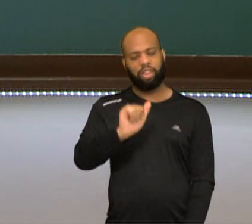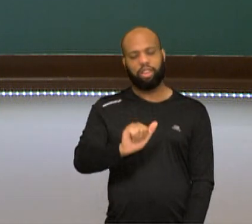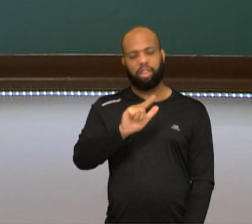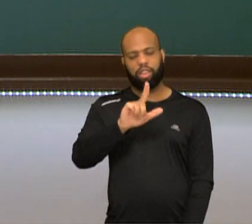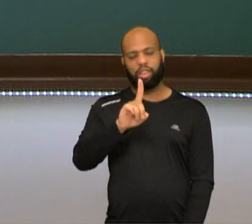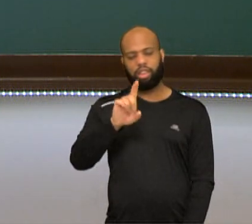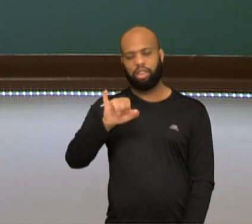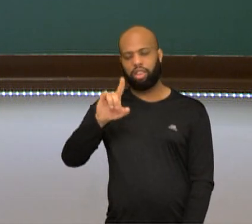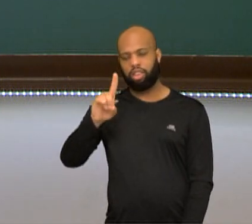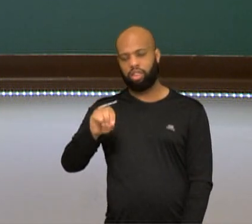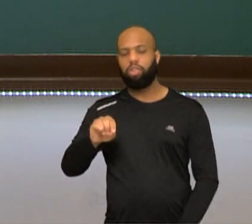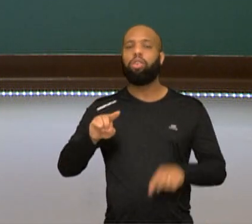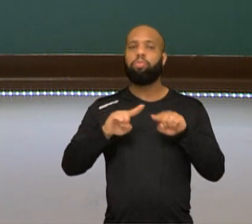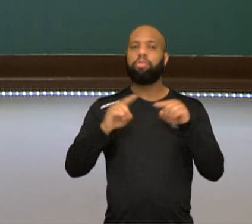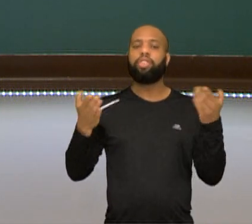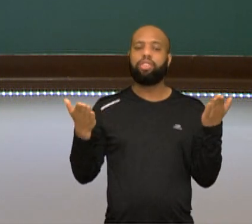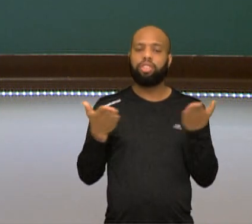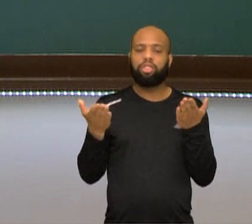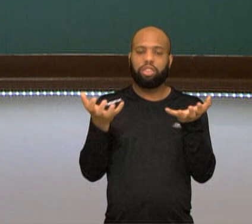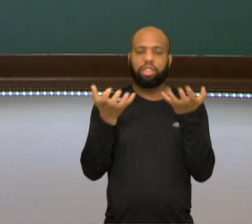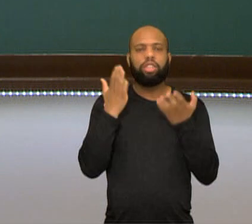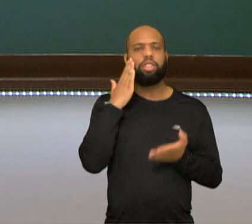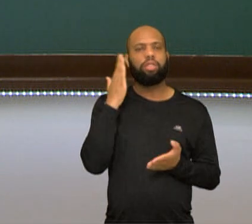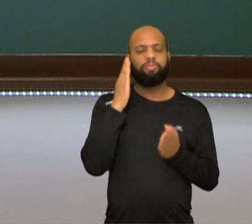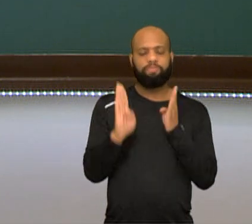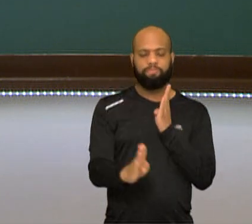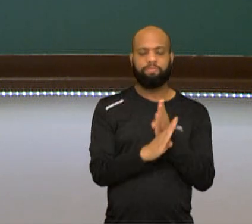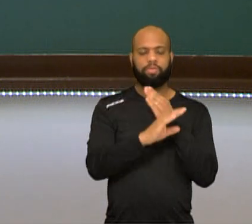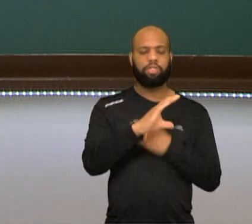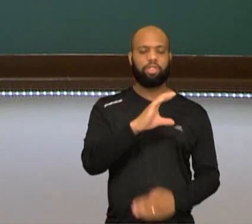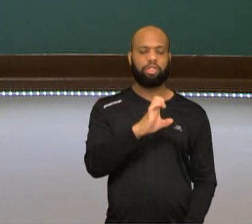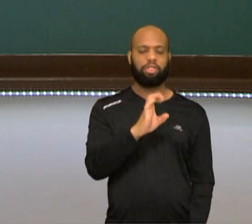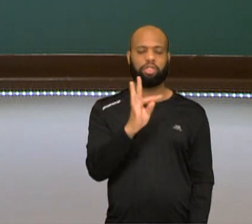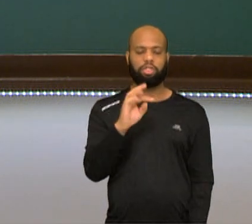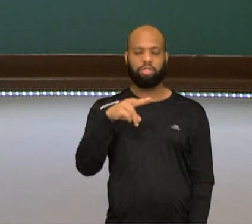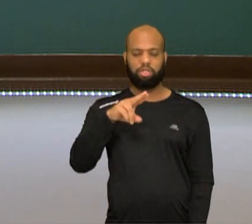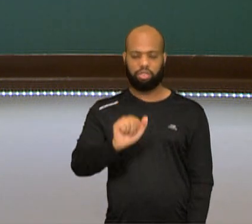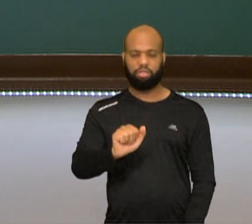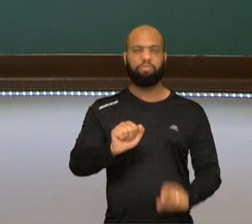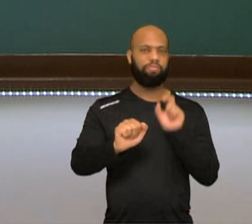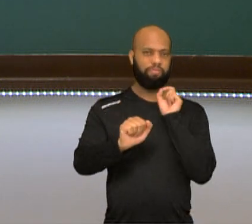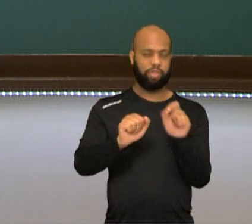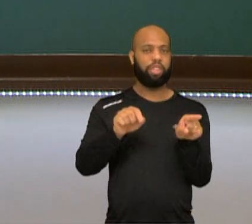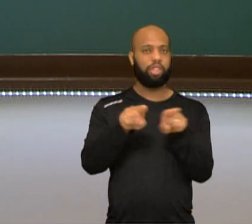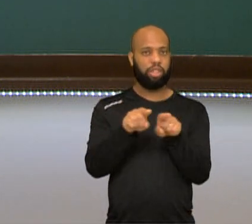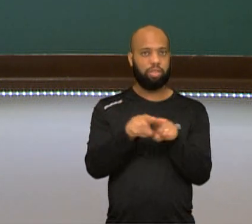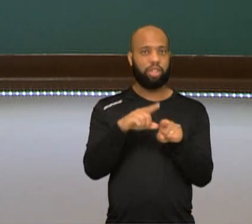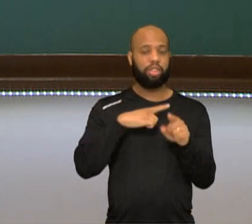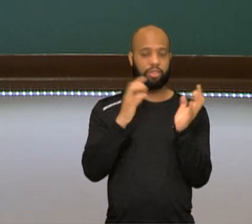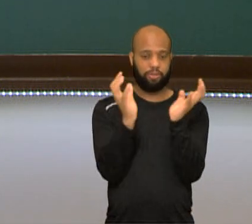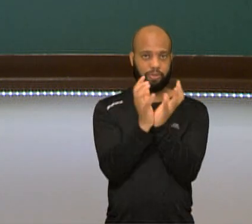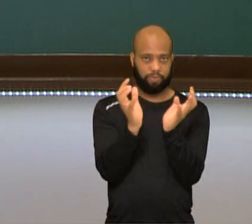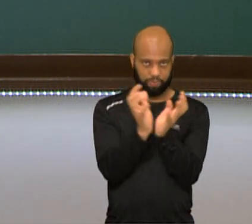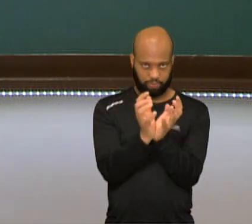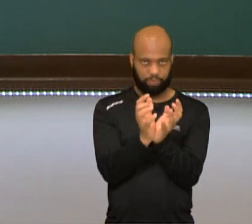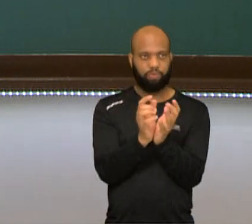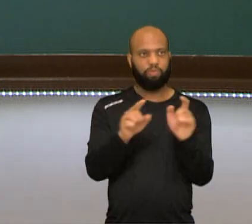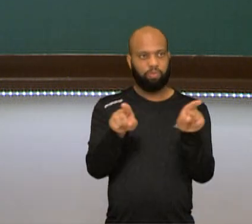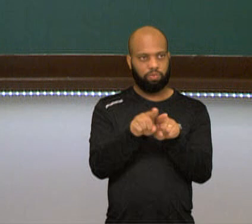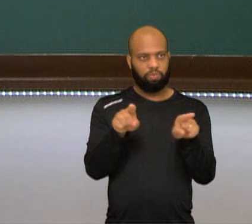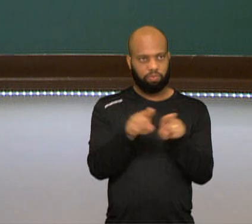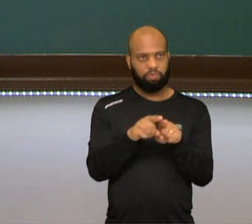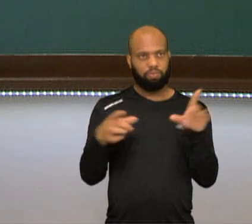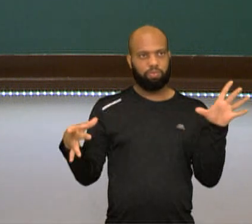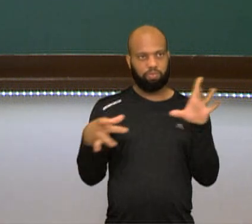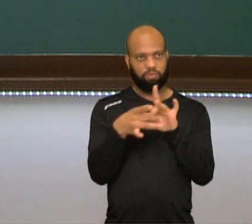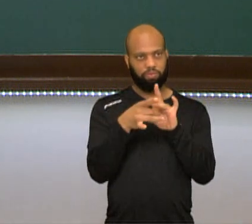Agora, quero saber identificar as cetonas. As cetonas, elas também têm o grupo carbonila. Grupo